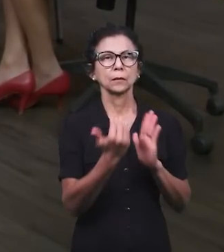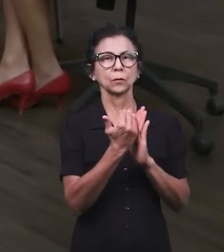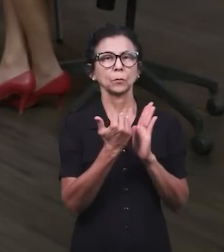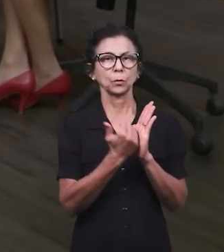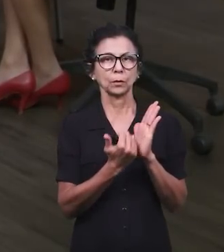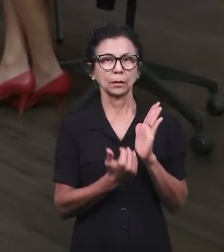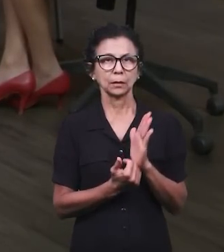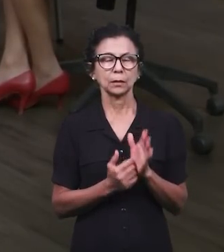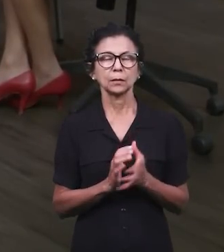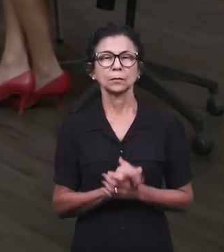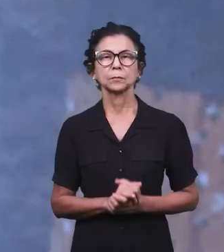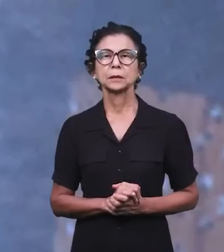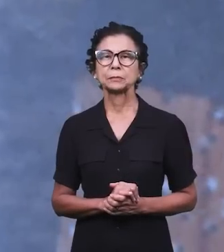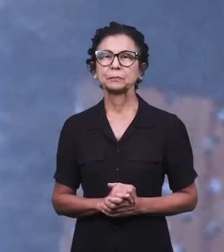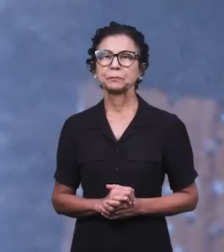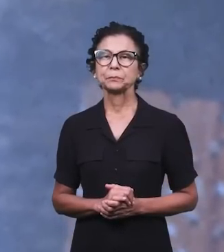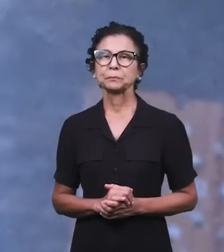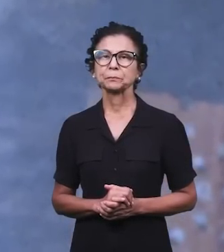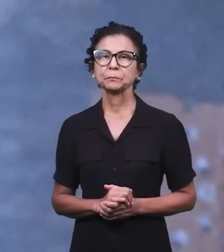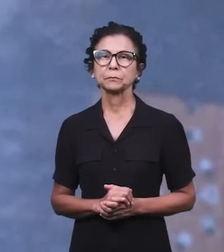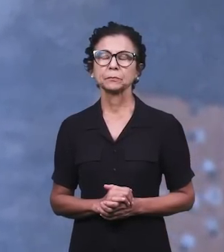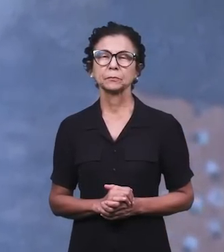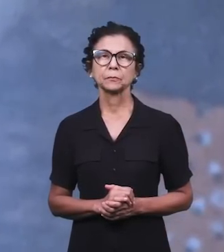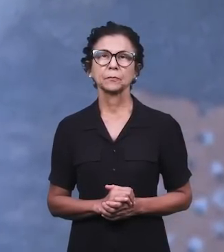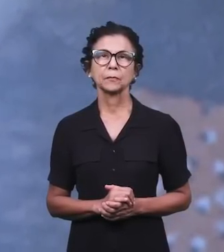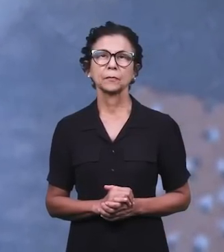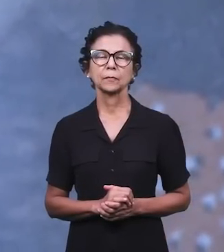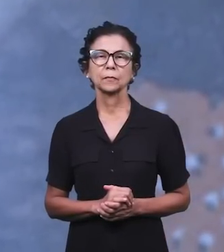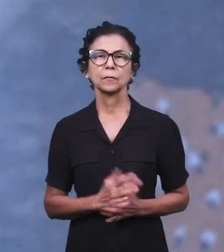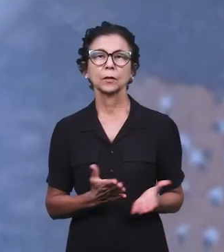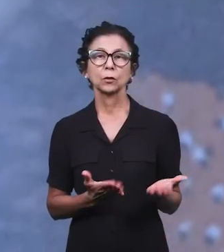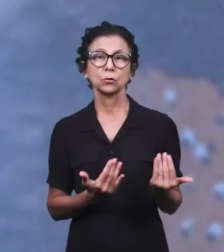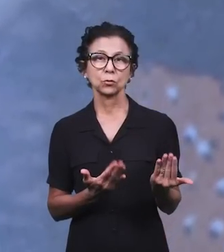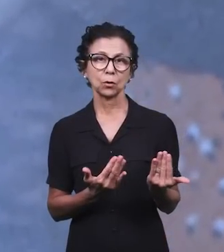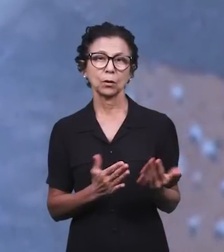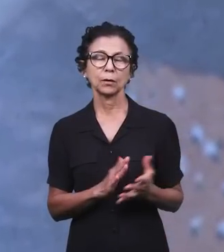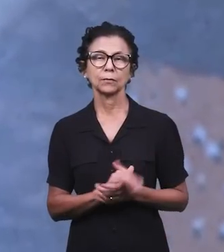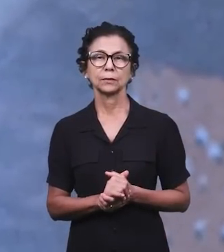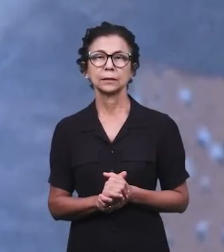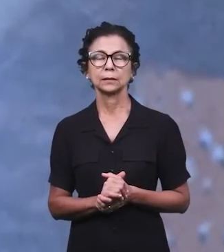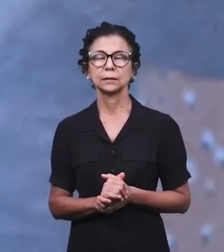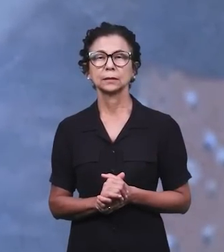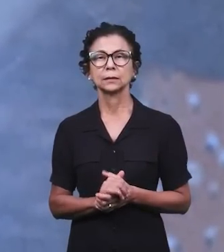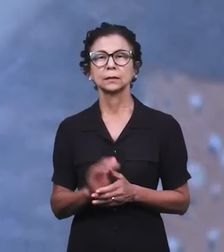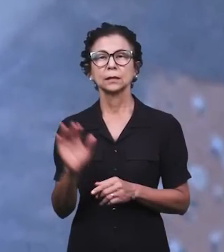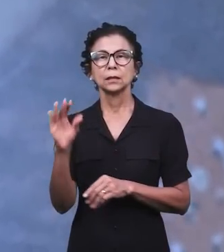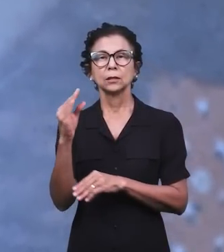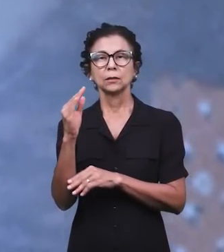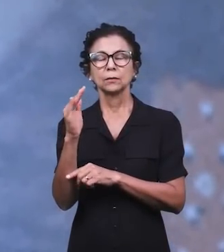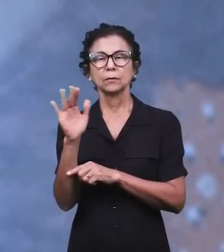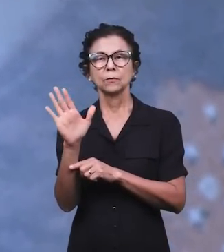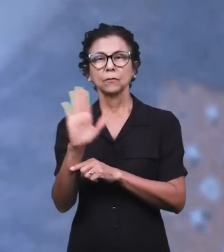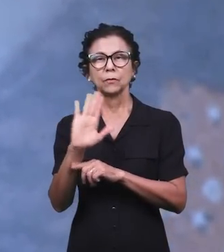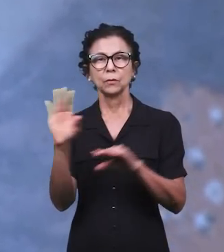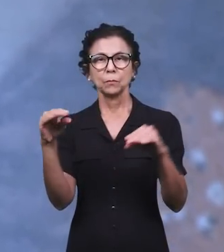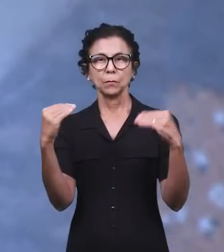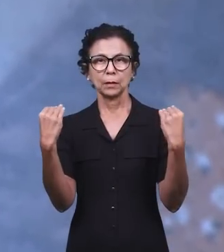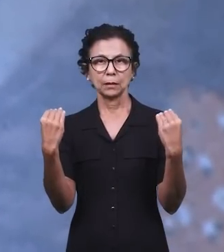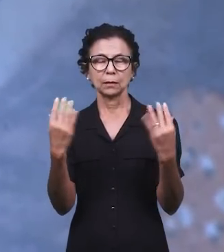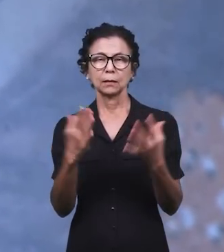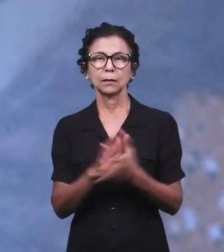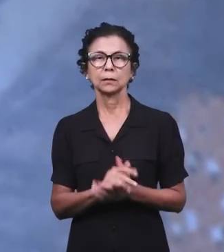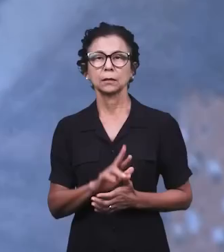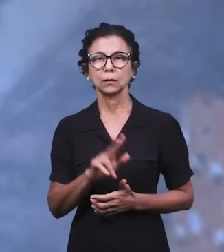tem participação de jovens que mandam vídeo de fora, de outros lugares, jovens que não estão aqui na